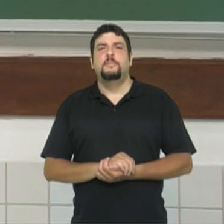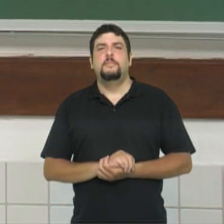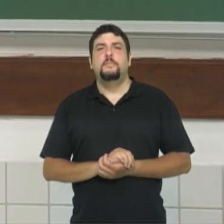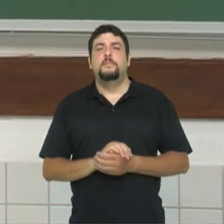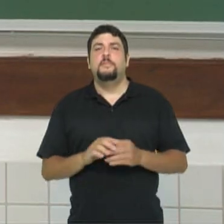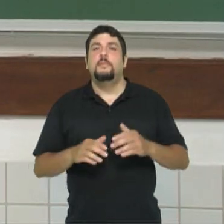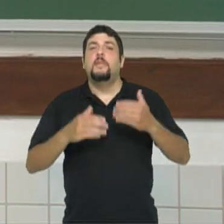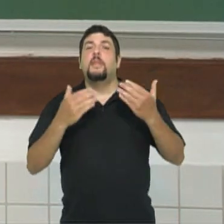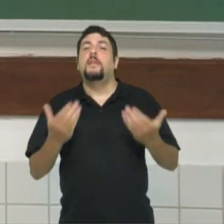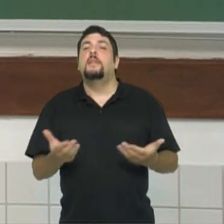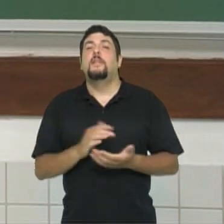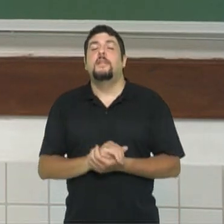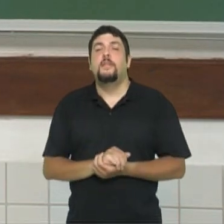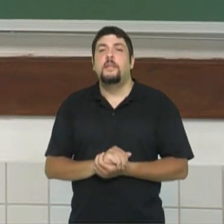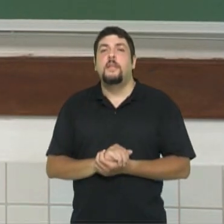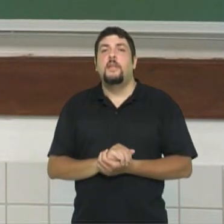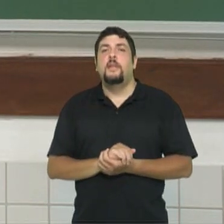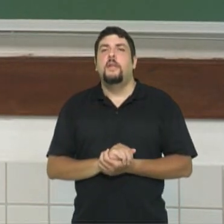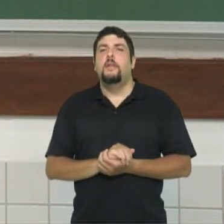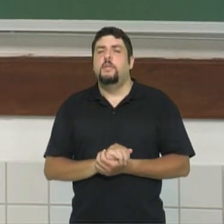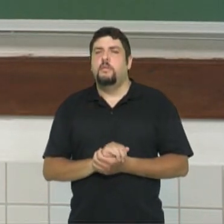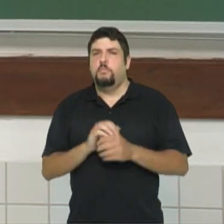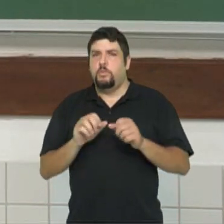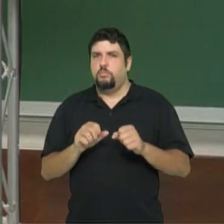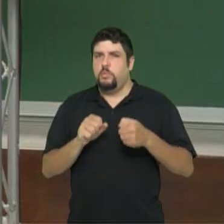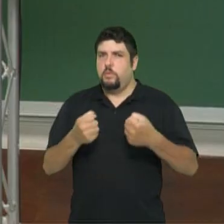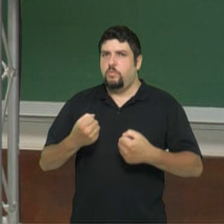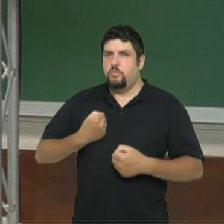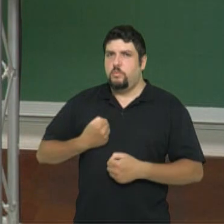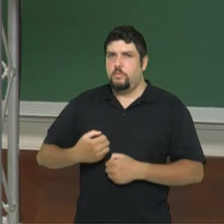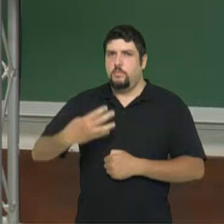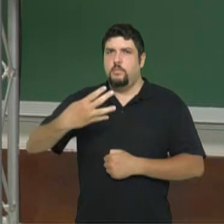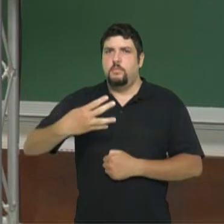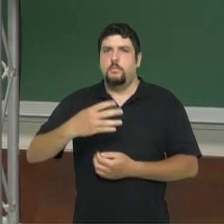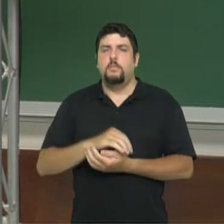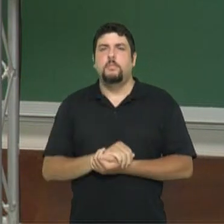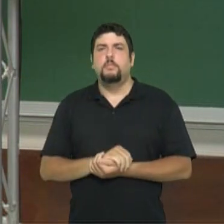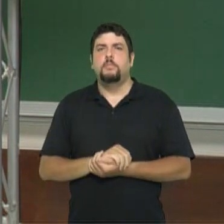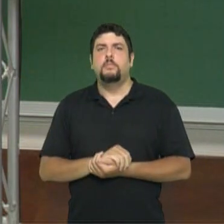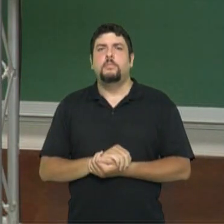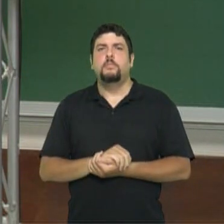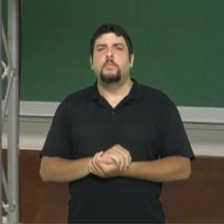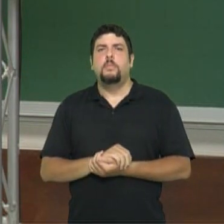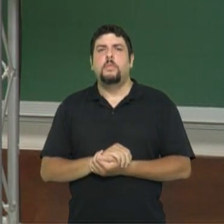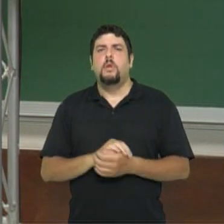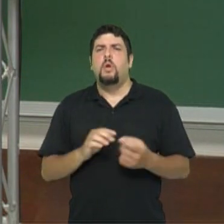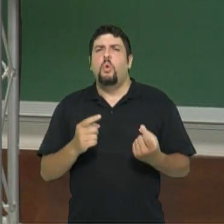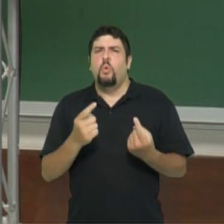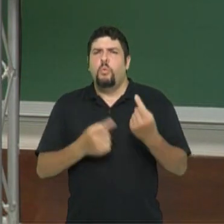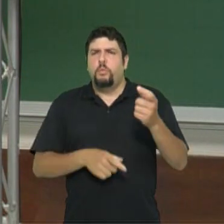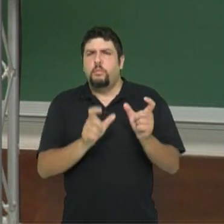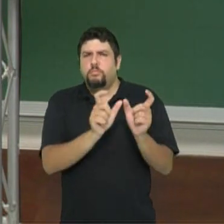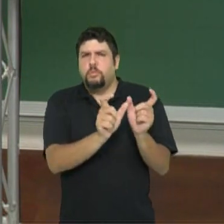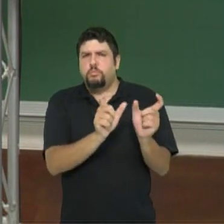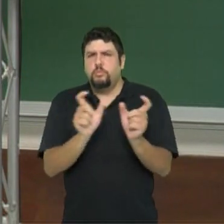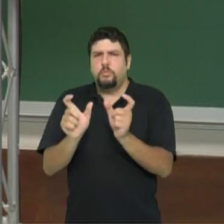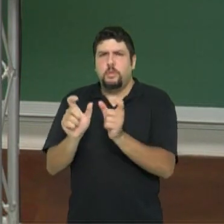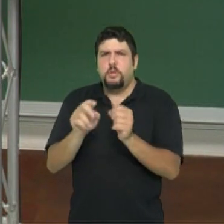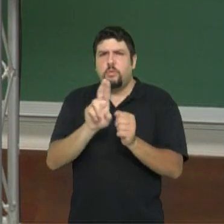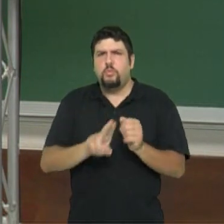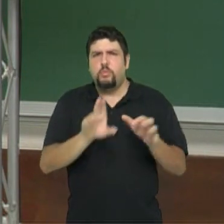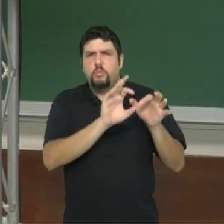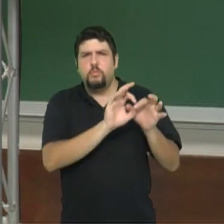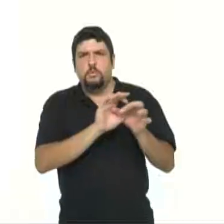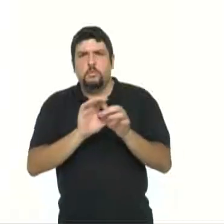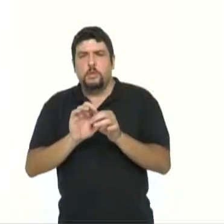E então, galera, competência de número 4. Quais termos será, quais foram os elementos coesivos